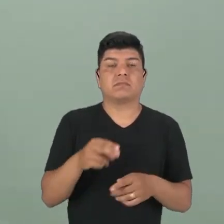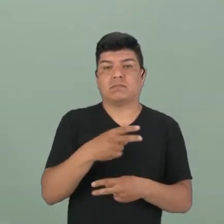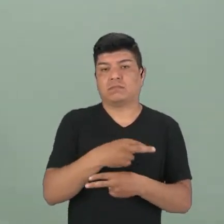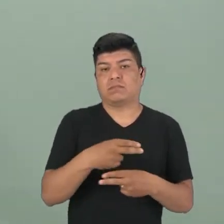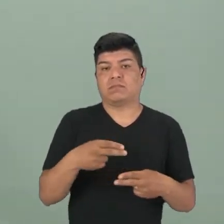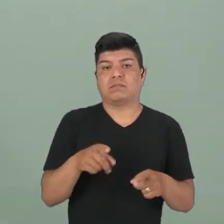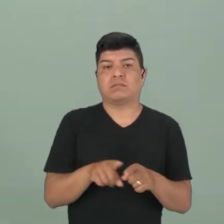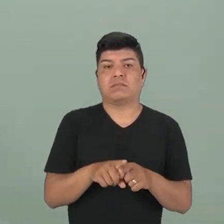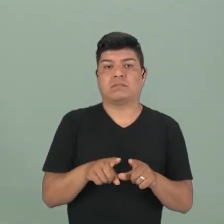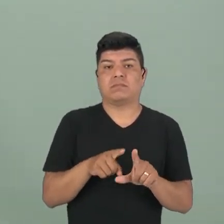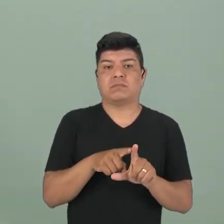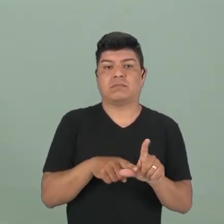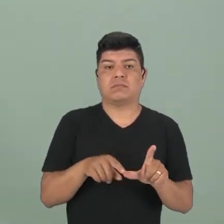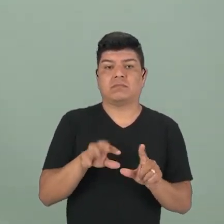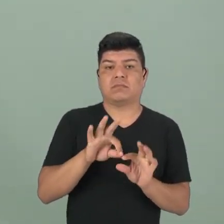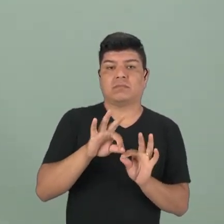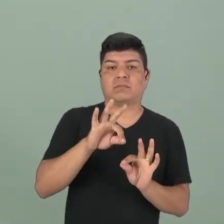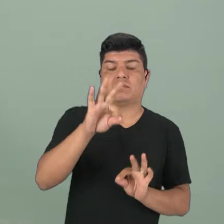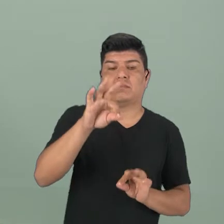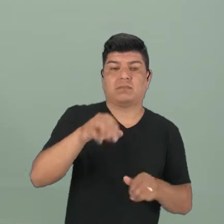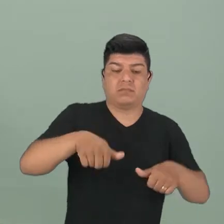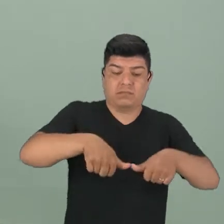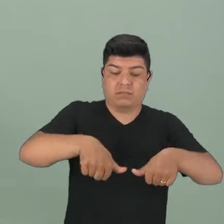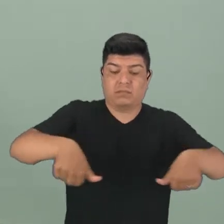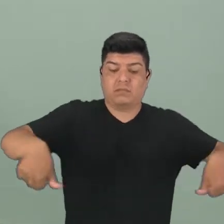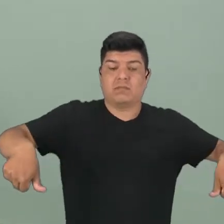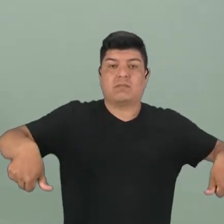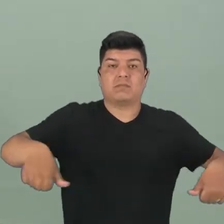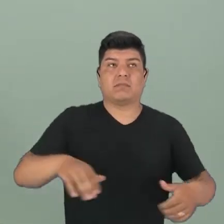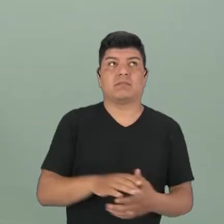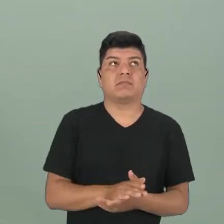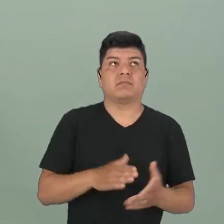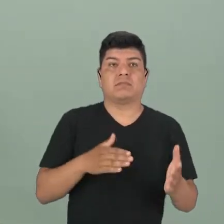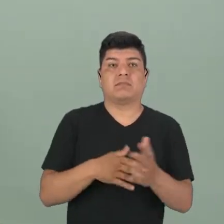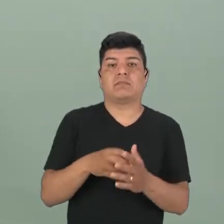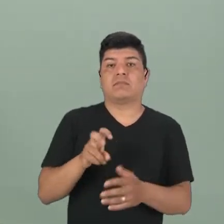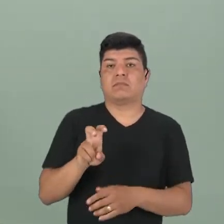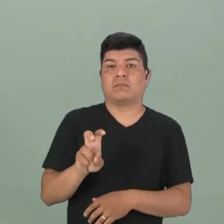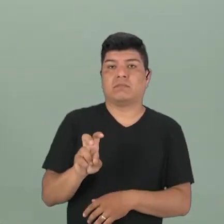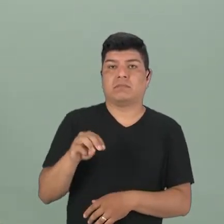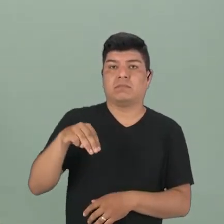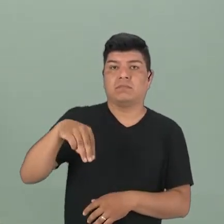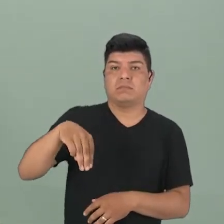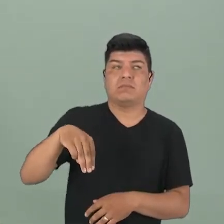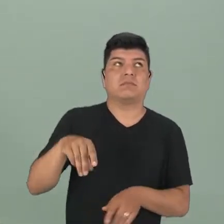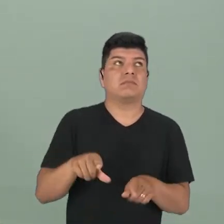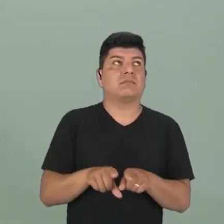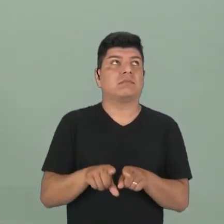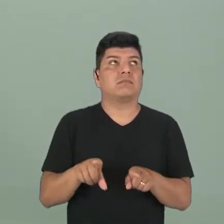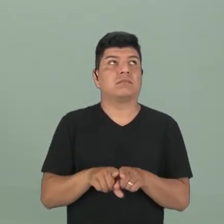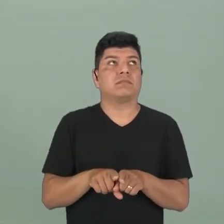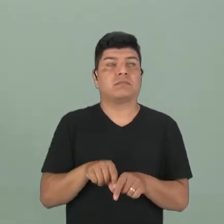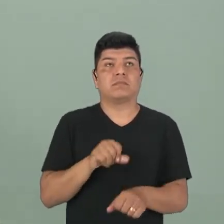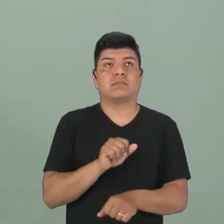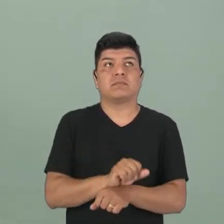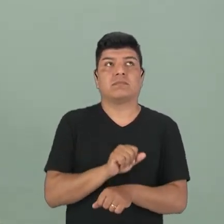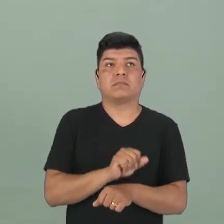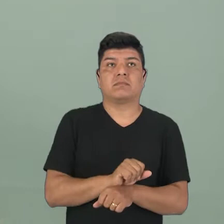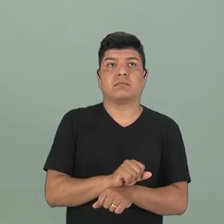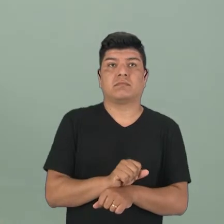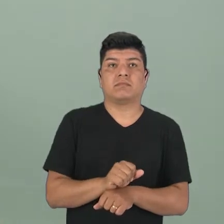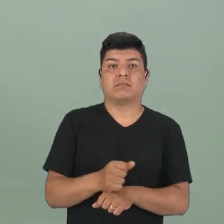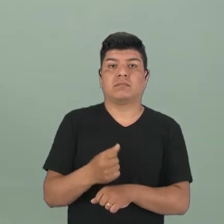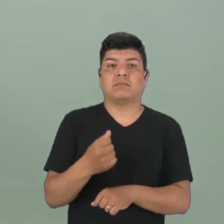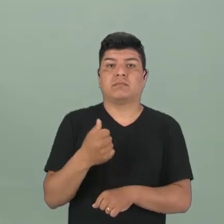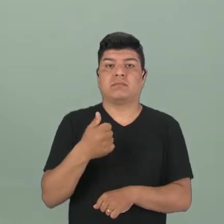é essa aqui, a fita métrica, que ela vai até, essa daqui eu acho que vai até 5 metros, que tá indicando aqui. Eu parei aqui exatamente em 1 metro,